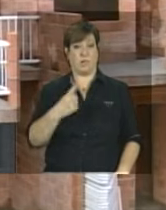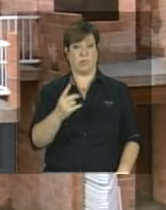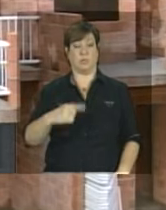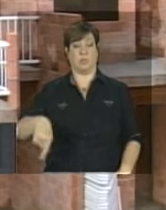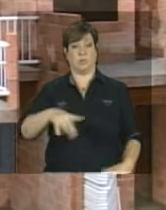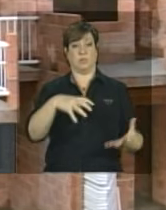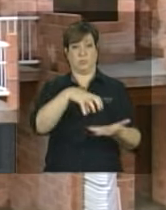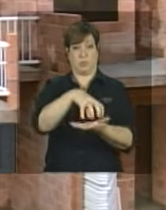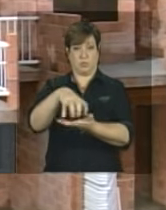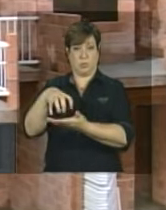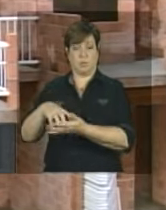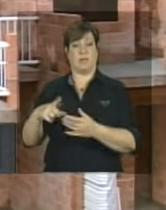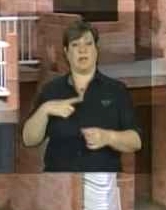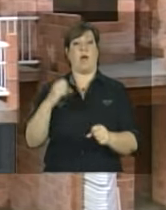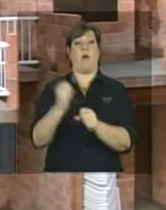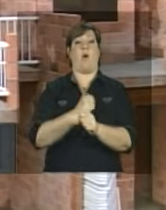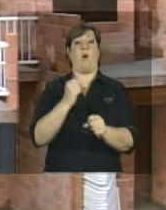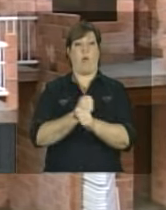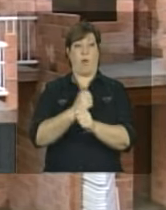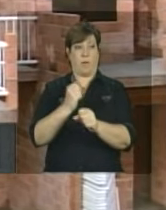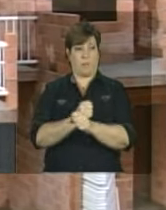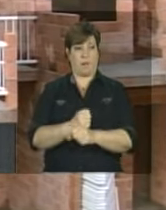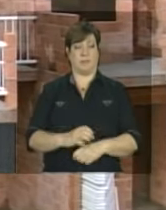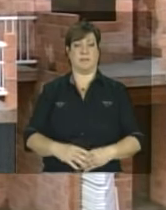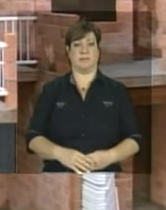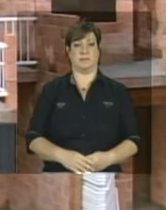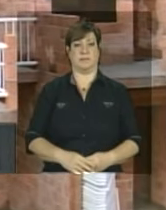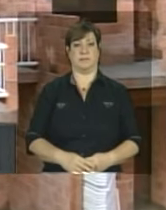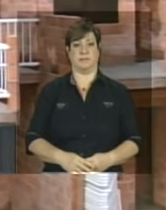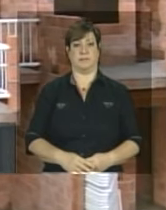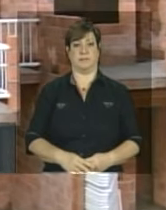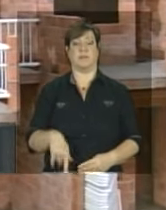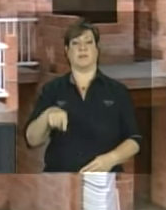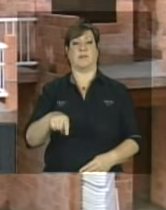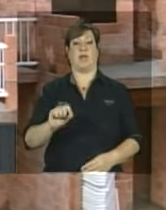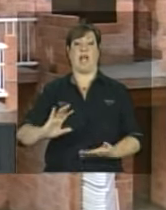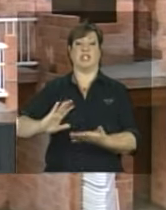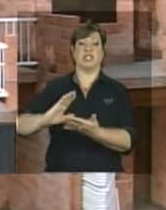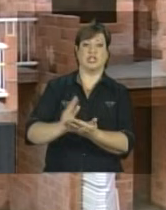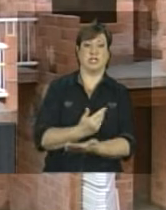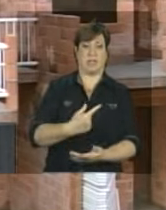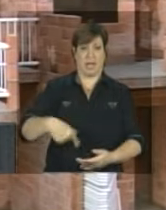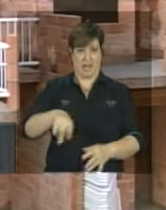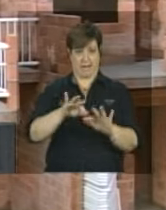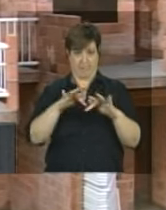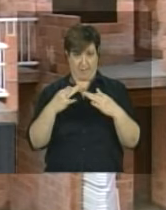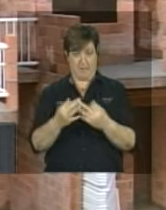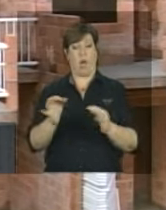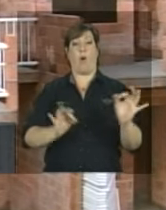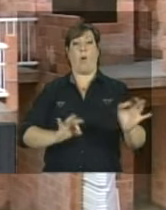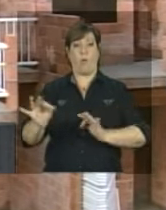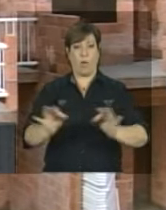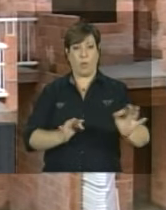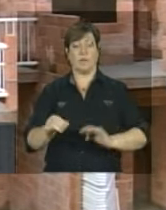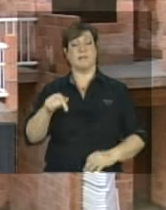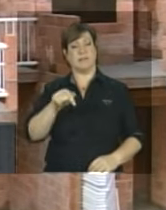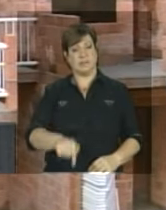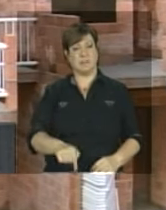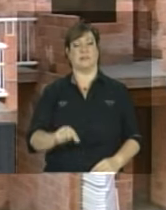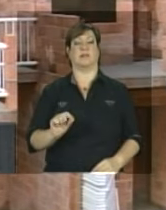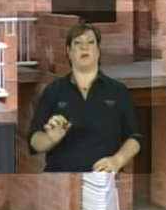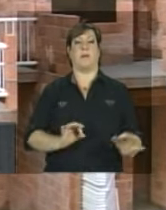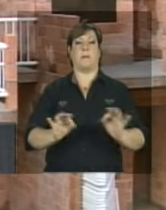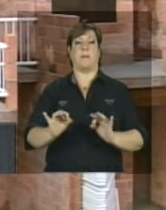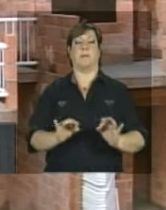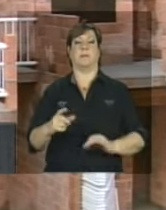está em construção. A remoção é coordenada pela coordenação do projeto Vila do Mar,